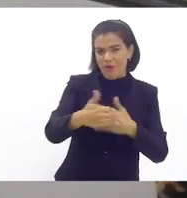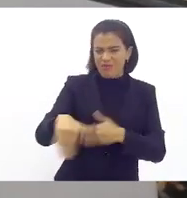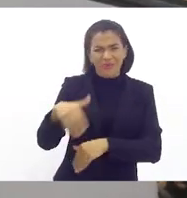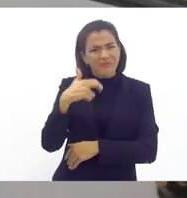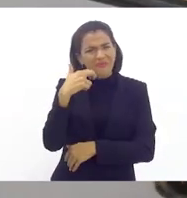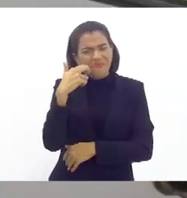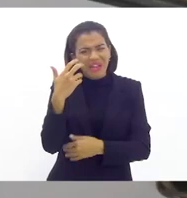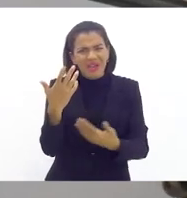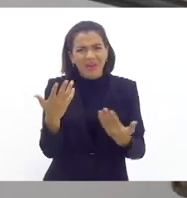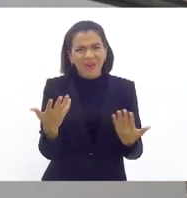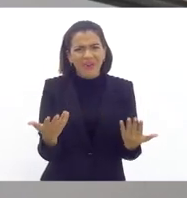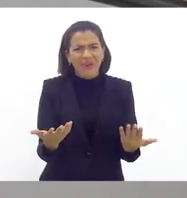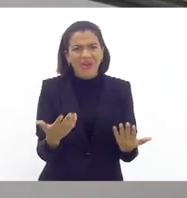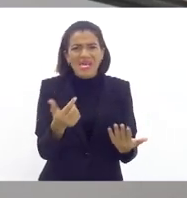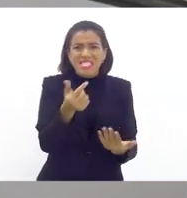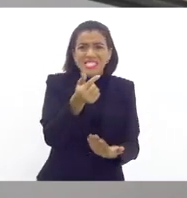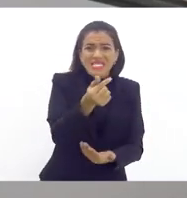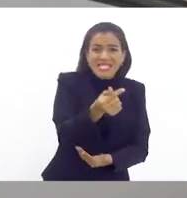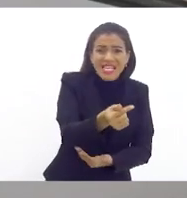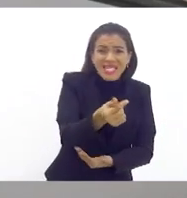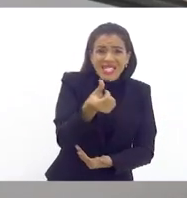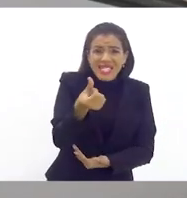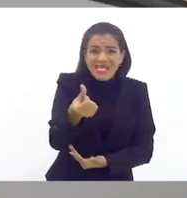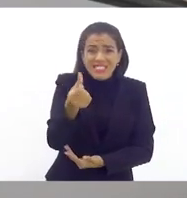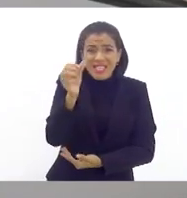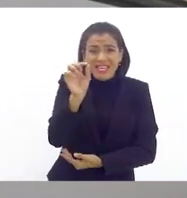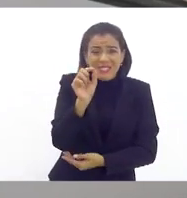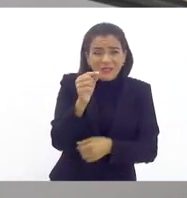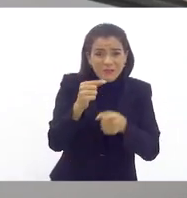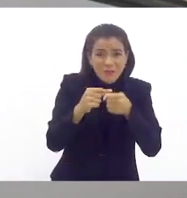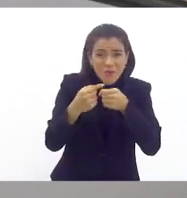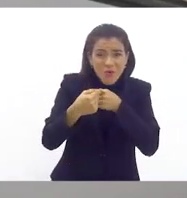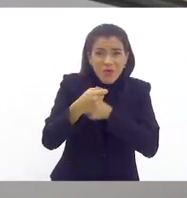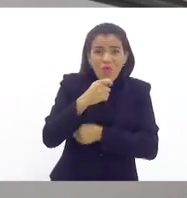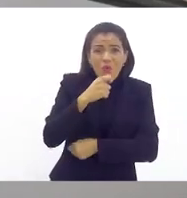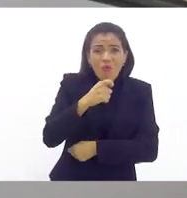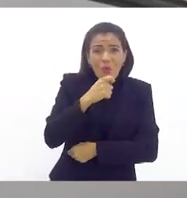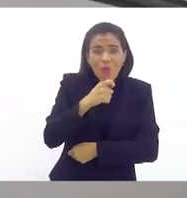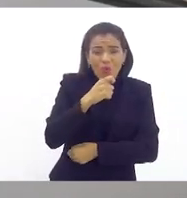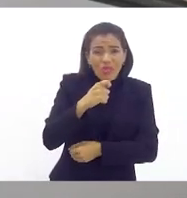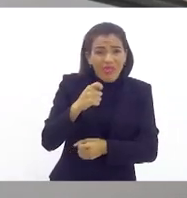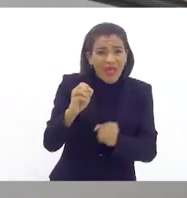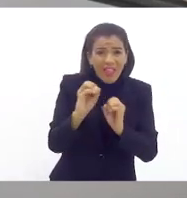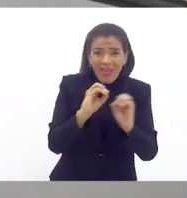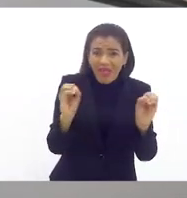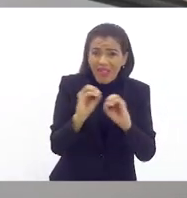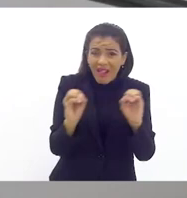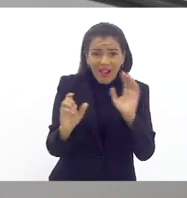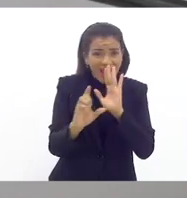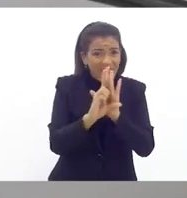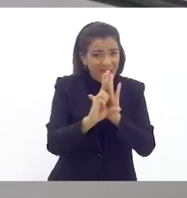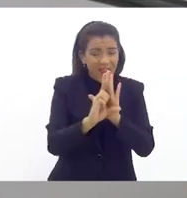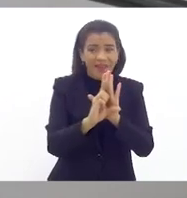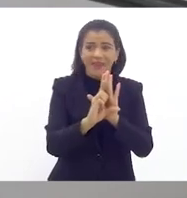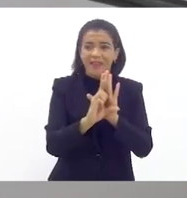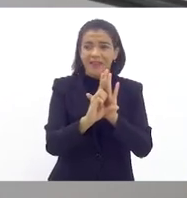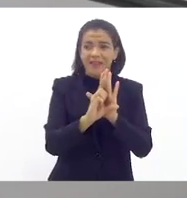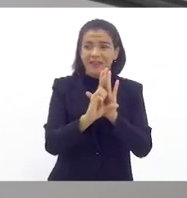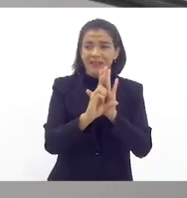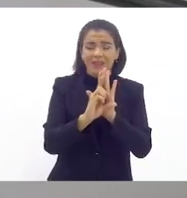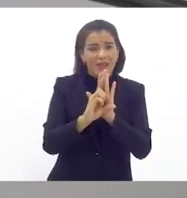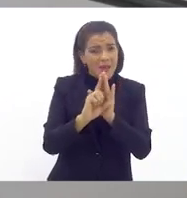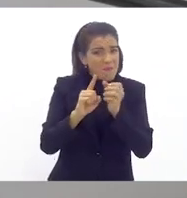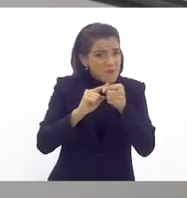vergonha que 76 municípios do nosso Estado não tenham nem lei, Carlos Mink, nas suas leis